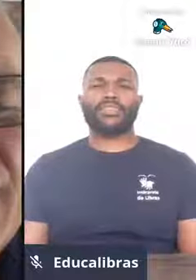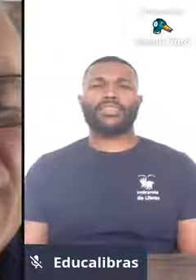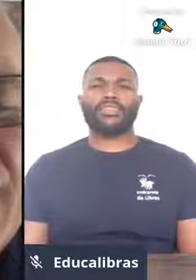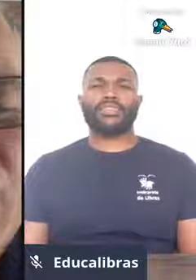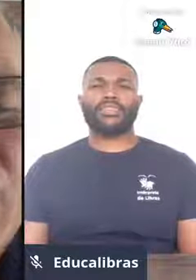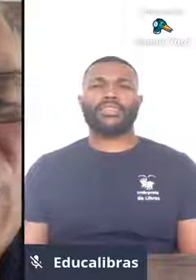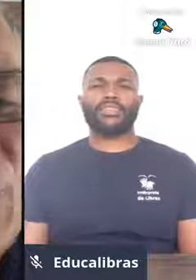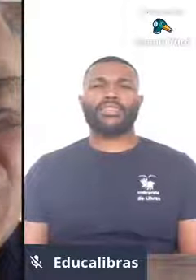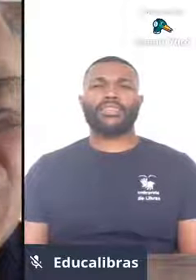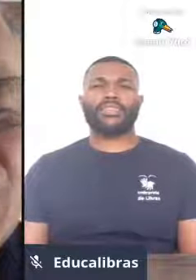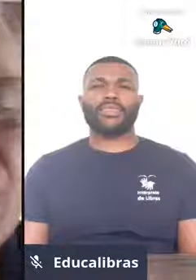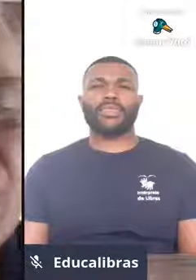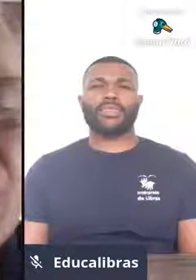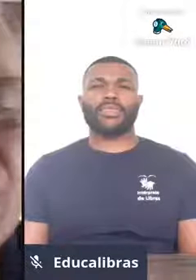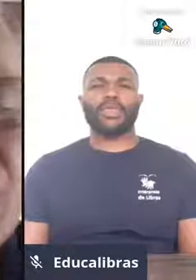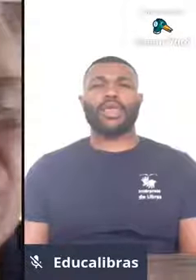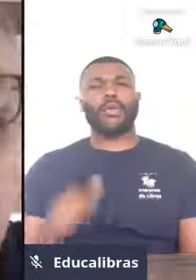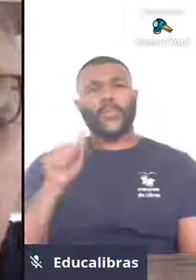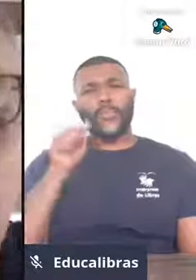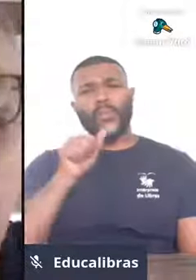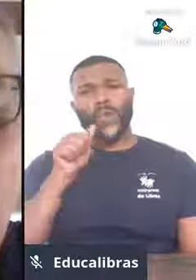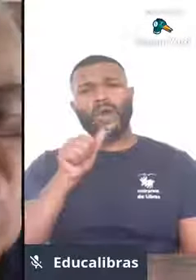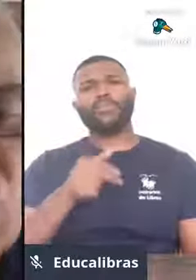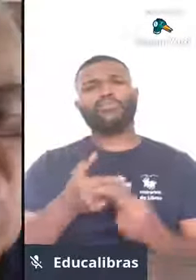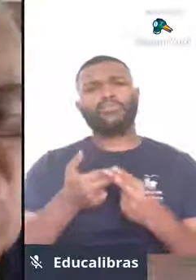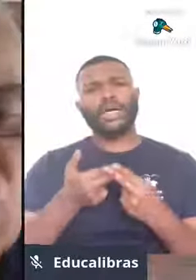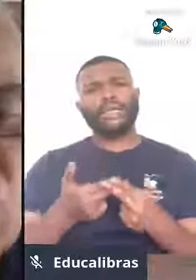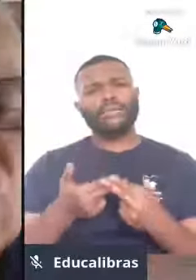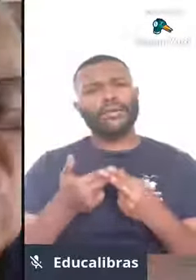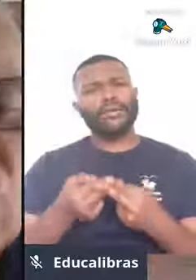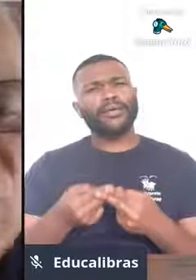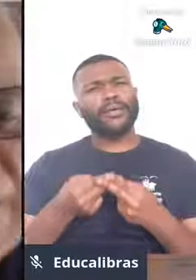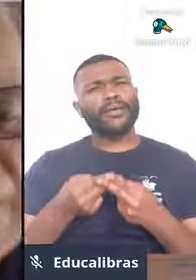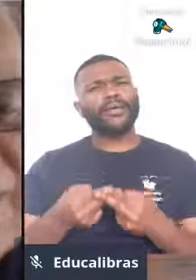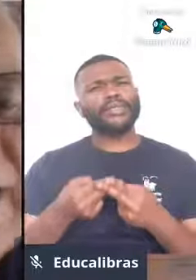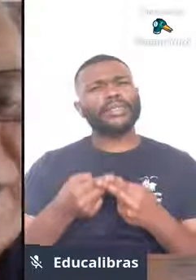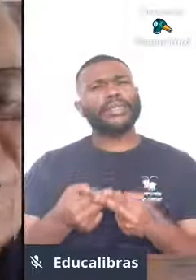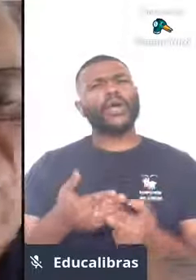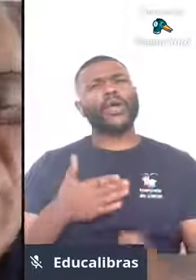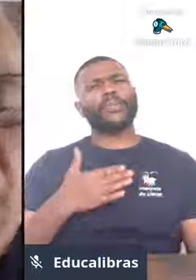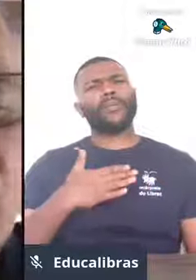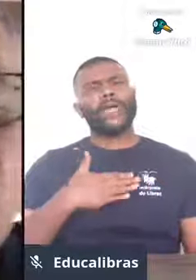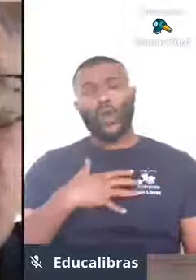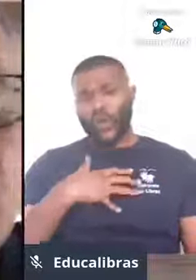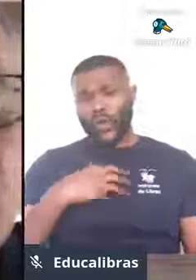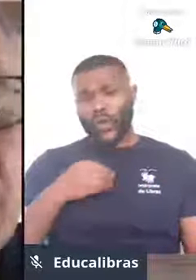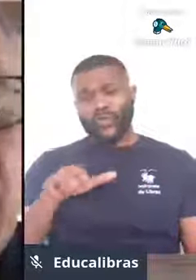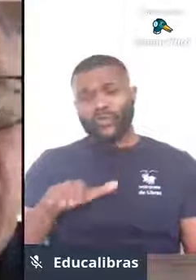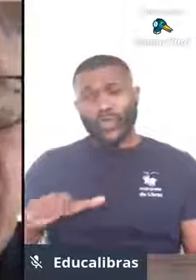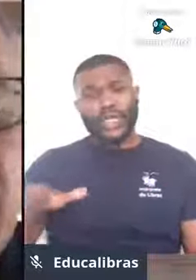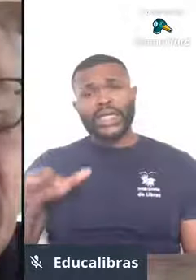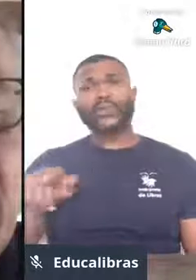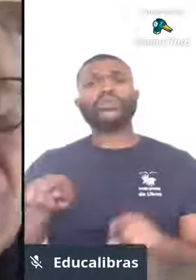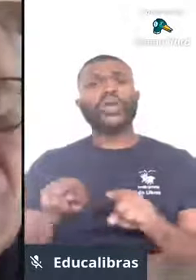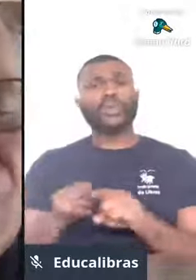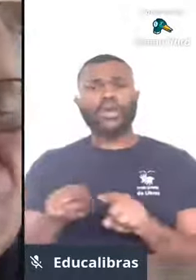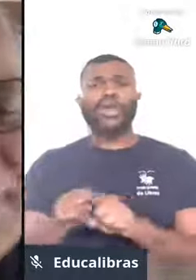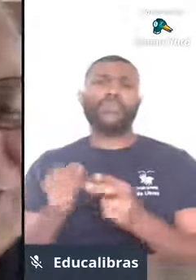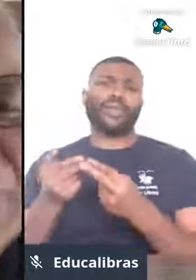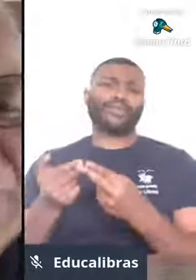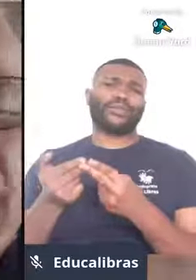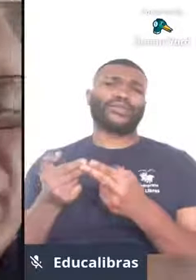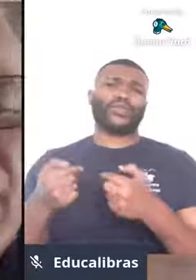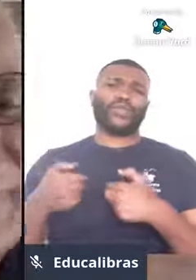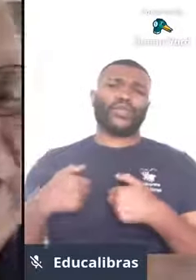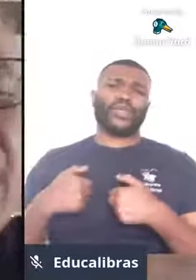ela foi muito tolerante, os meus filhos foram muito pacientes comigo, e a gente foi se encaixando, né? Era